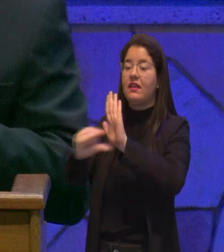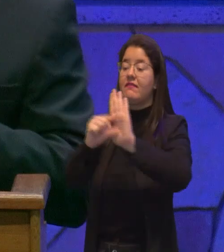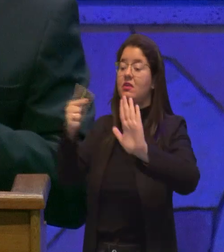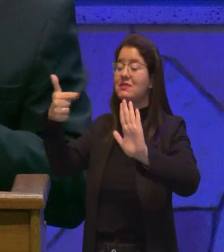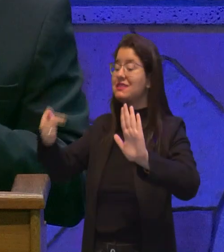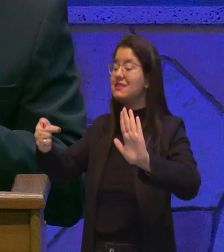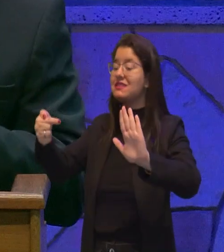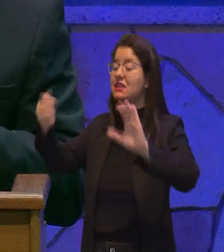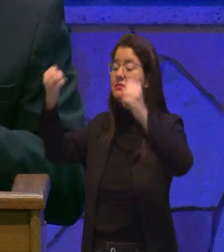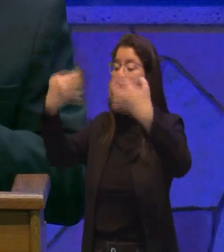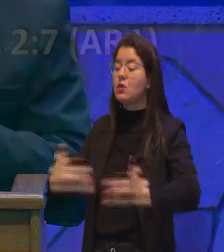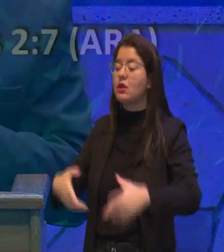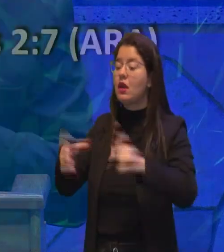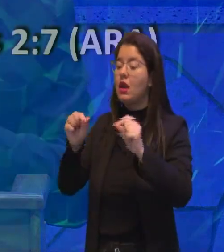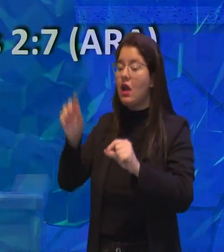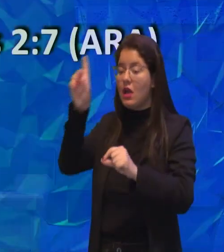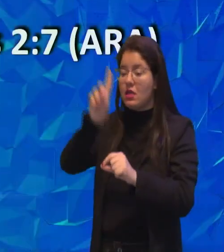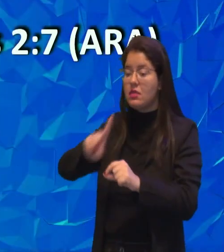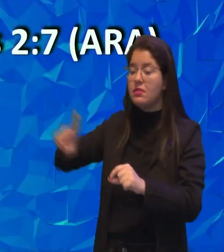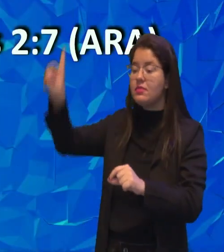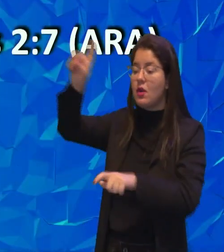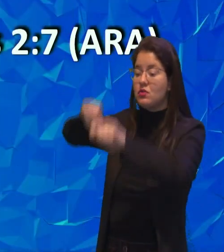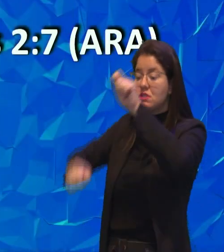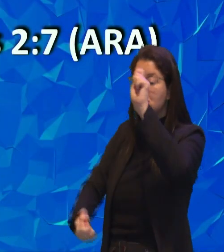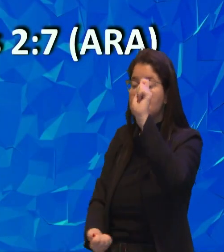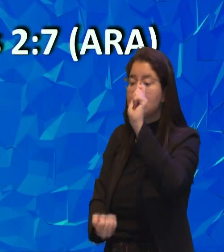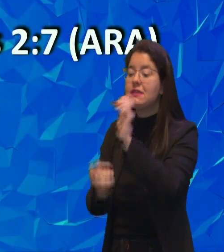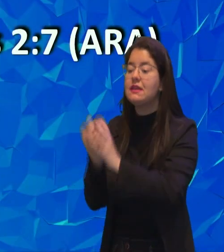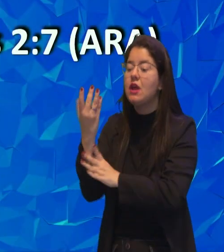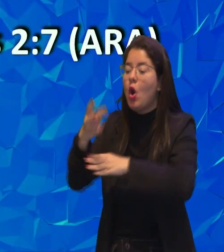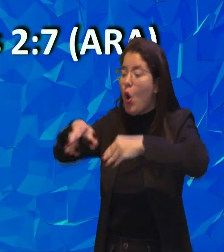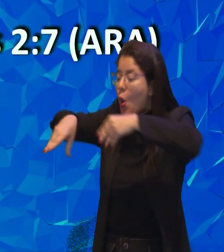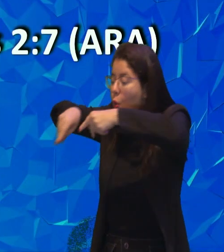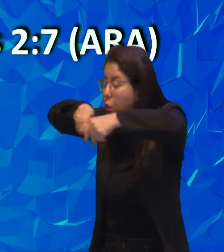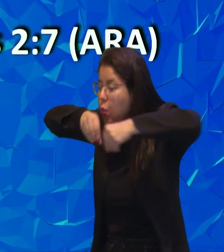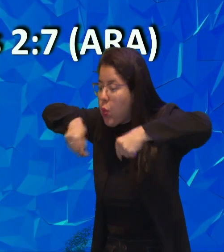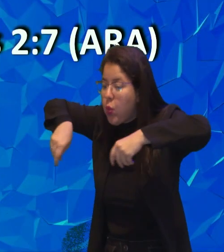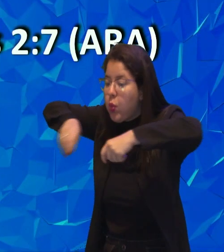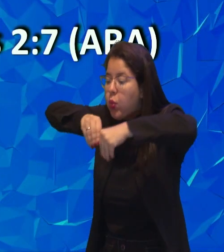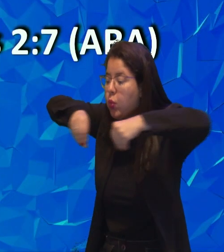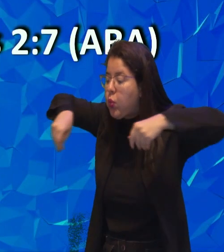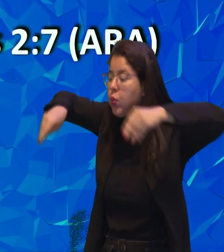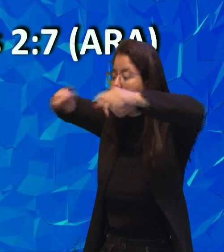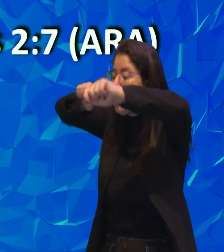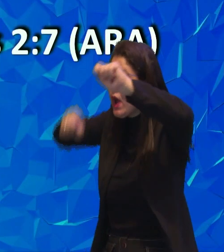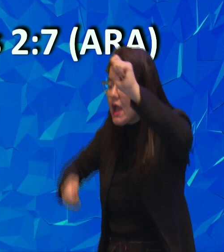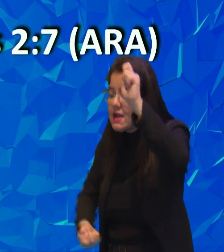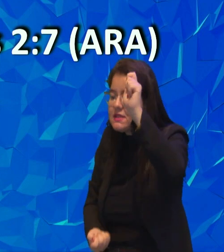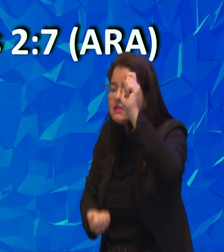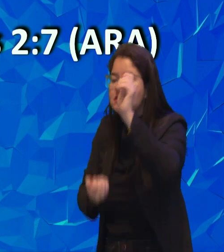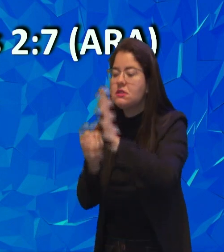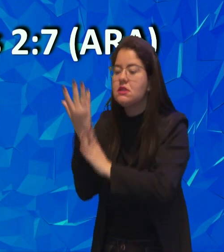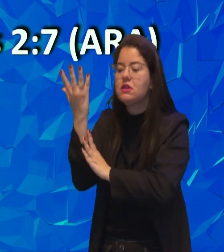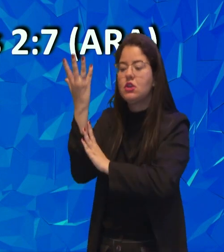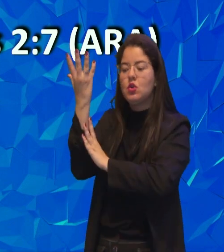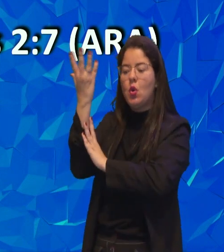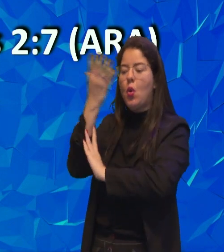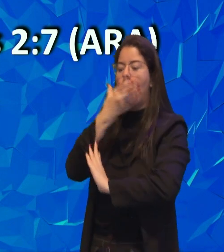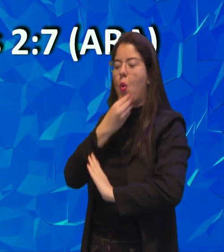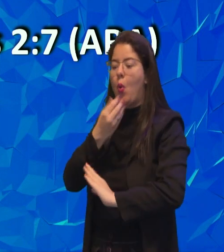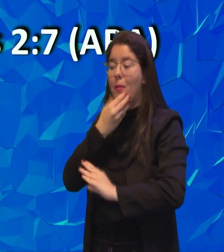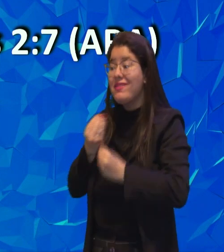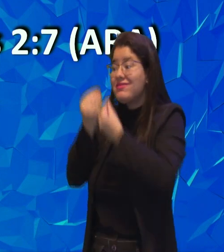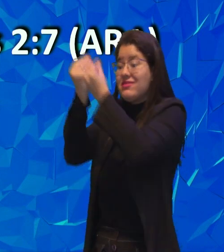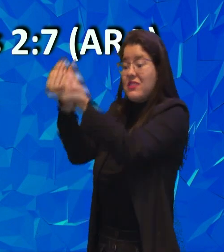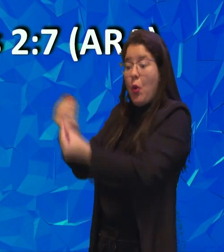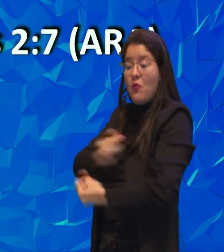assim: então formou o Senhor Deus o homem do pó da terra, e lhe soprou nas narinas o fôlego da vida,